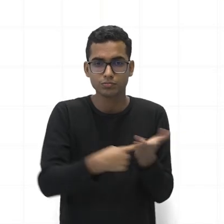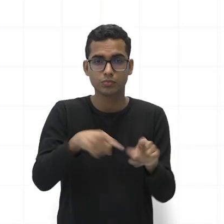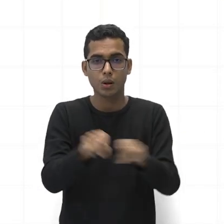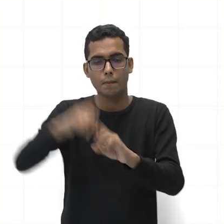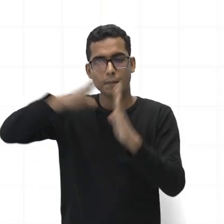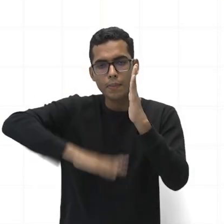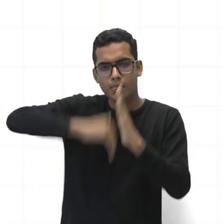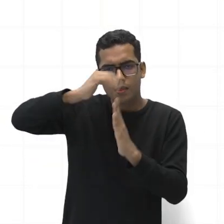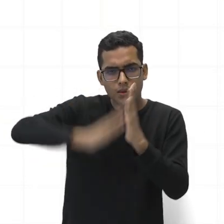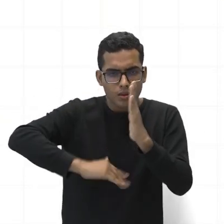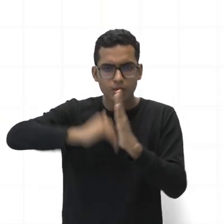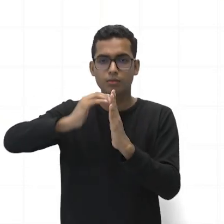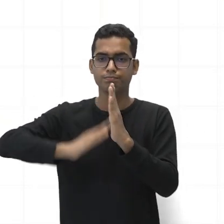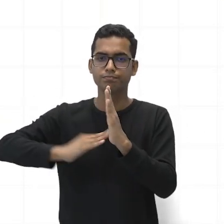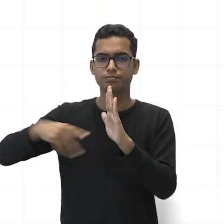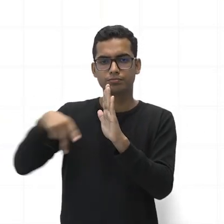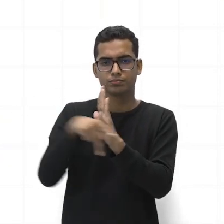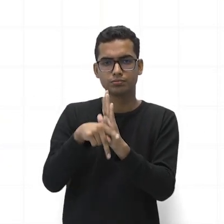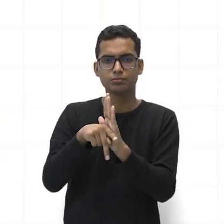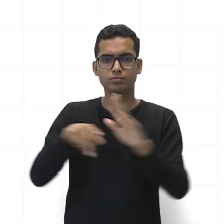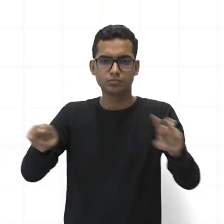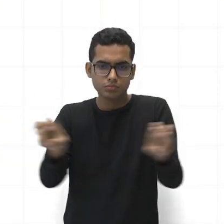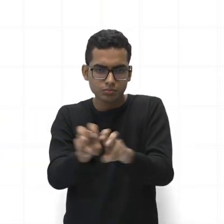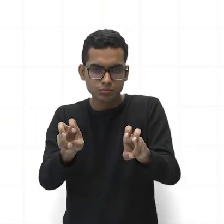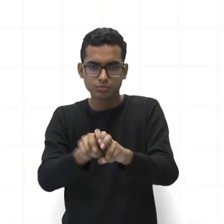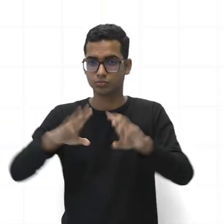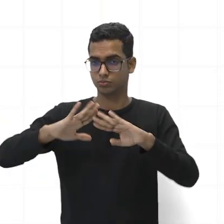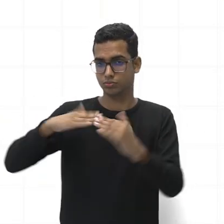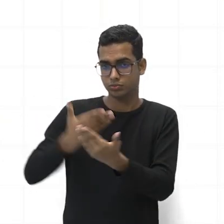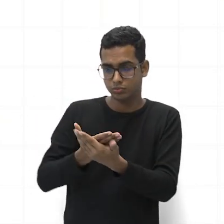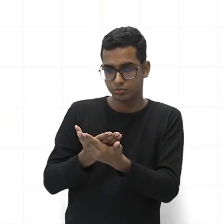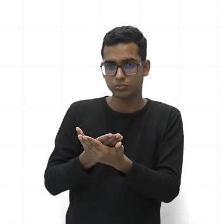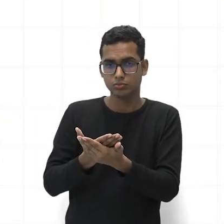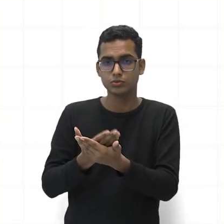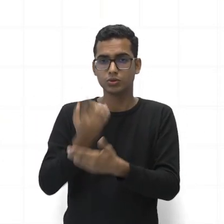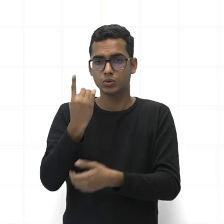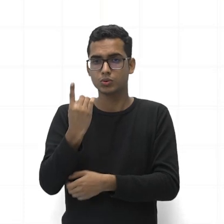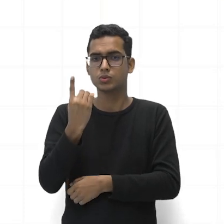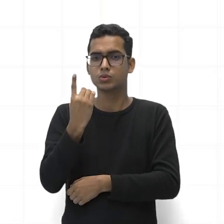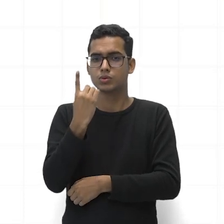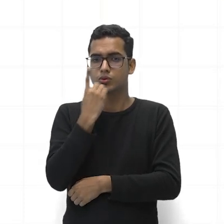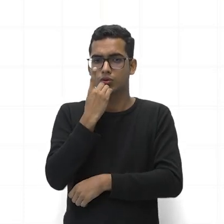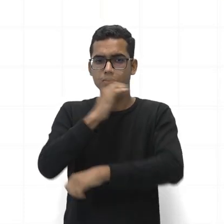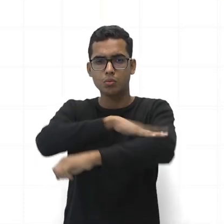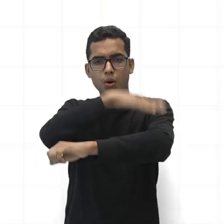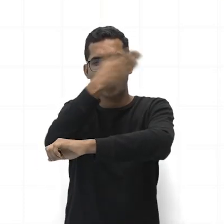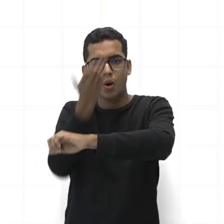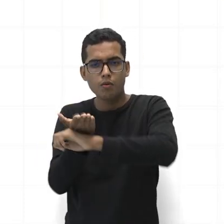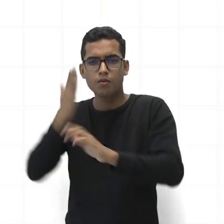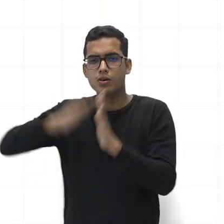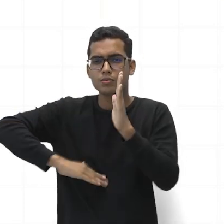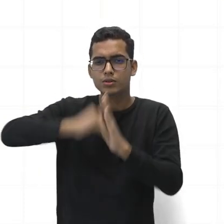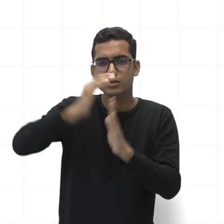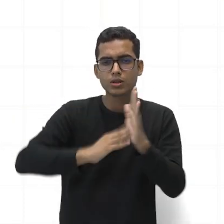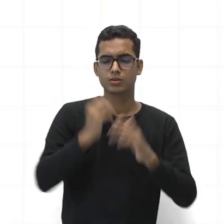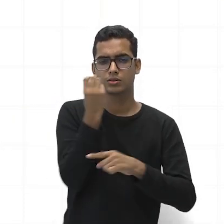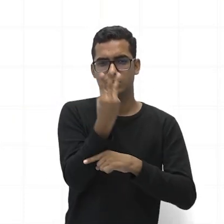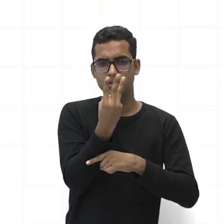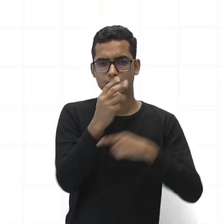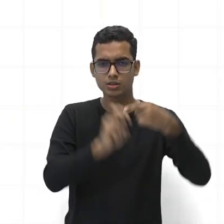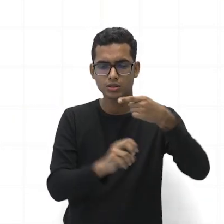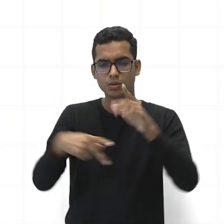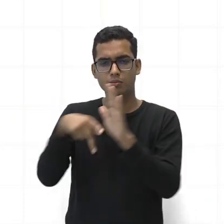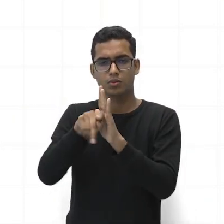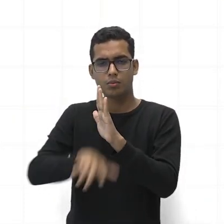foi pintado 3/5 da parede. Qual a fração que representa um dia de trabalho?